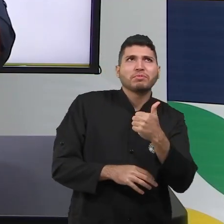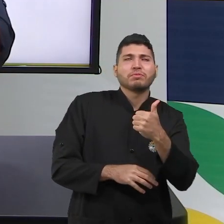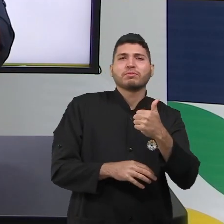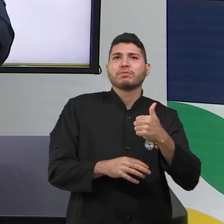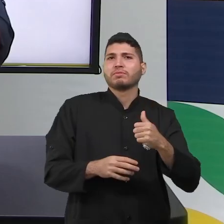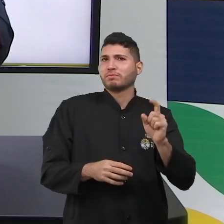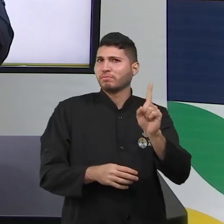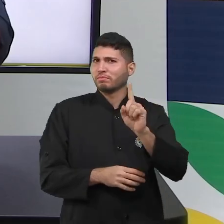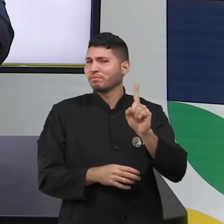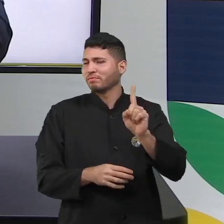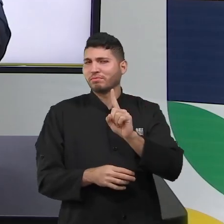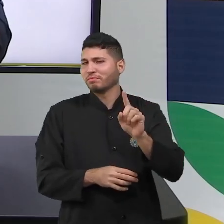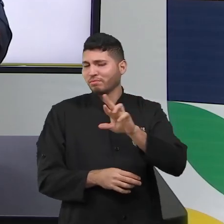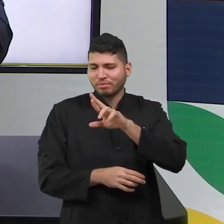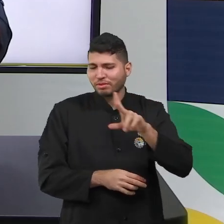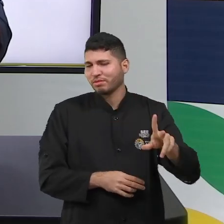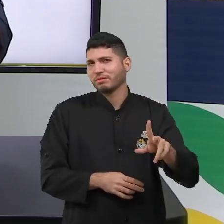você,